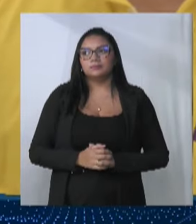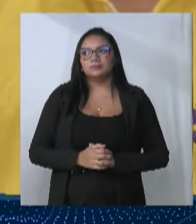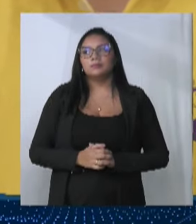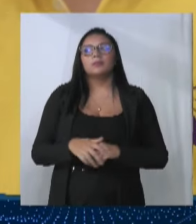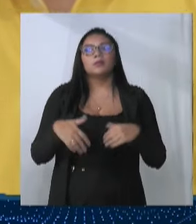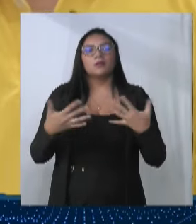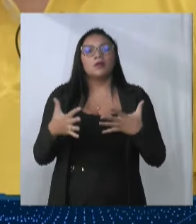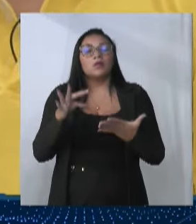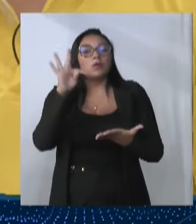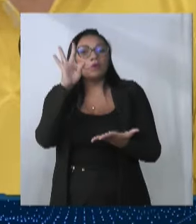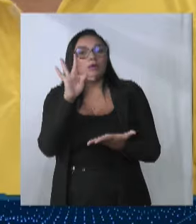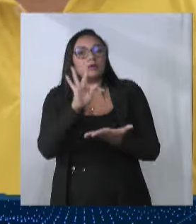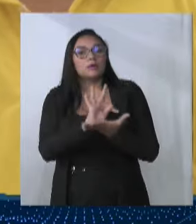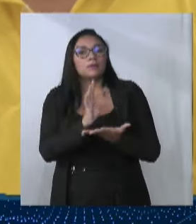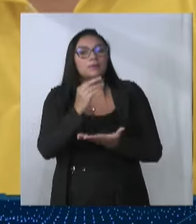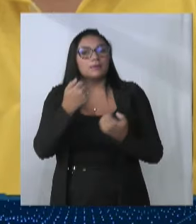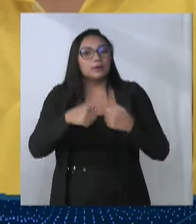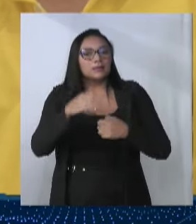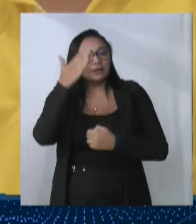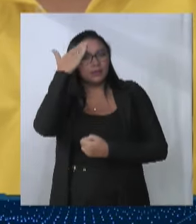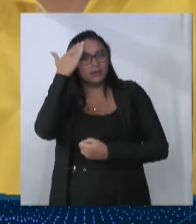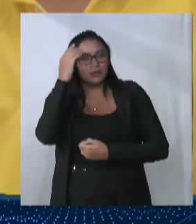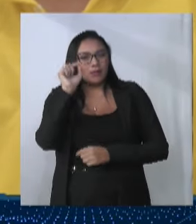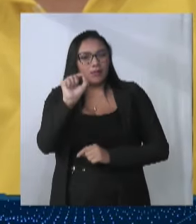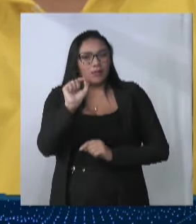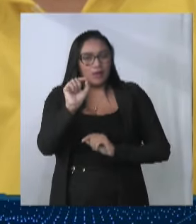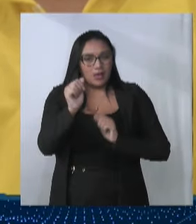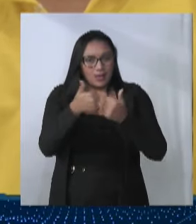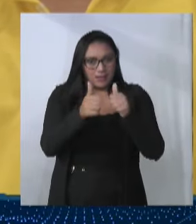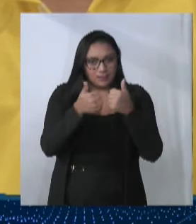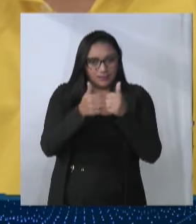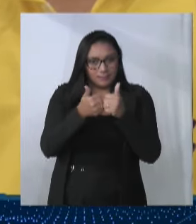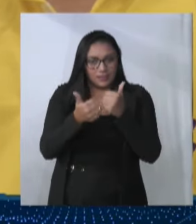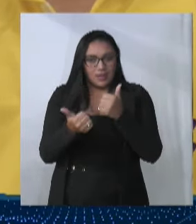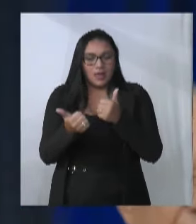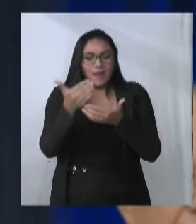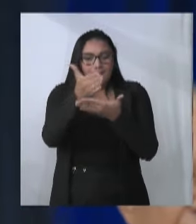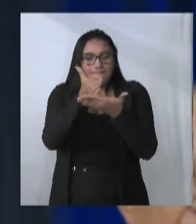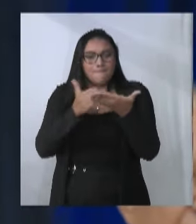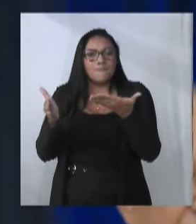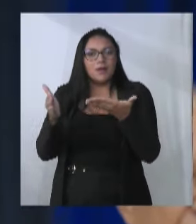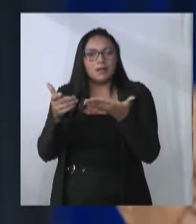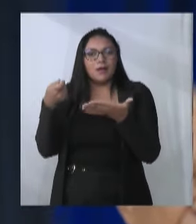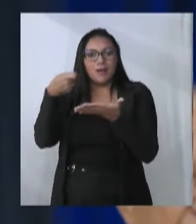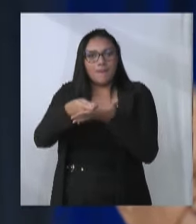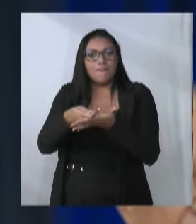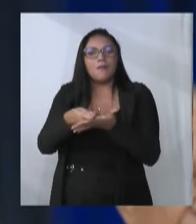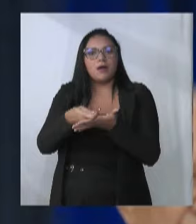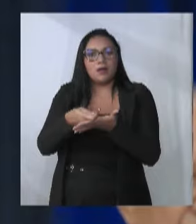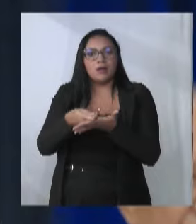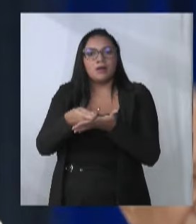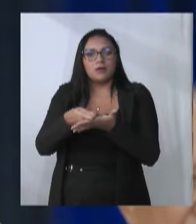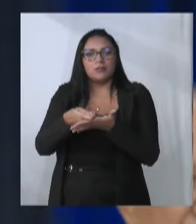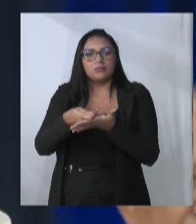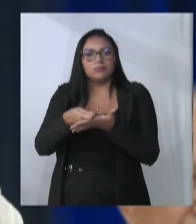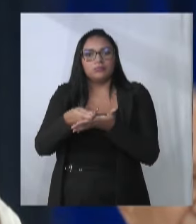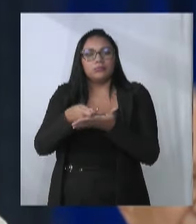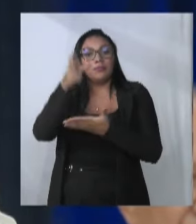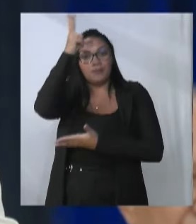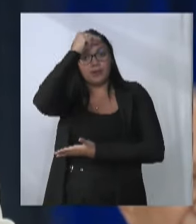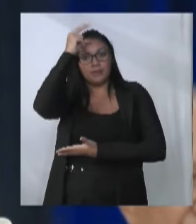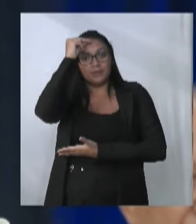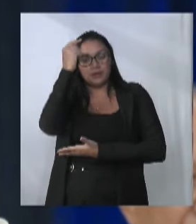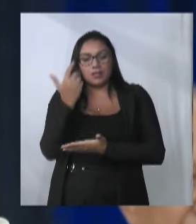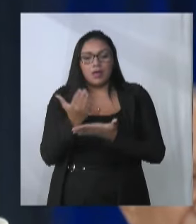teresinense precisa entender é que o transporte de Teresina é subsidiado. Metade da passagem, teoricamente, deveria ser paga pela prefeitura, a